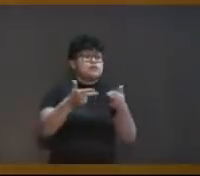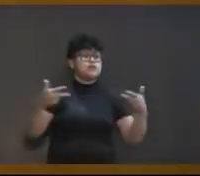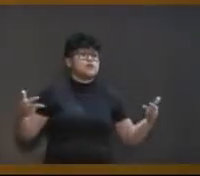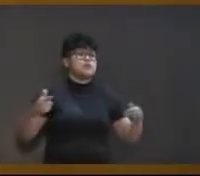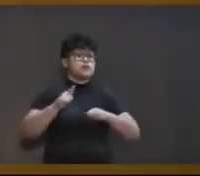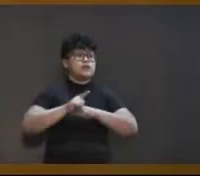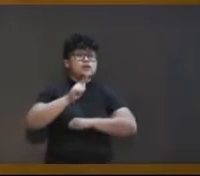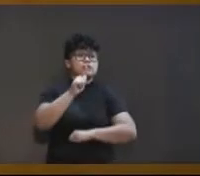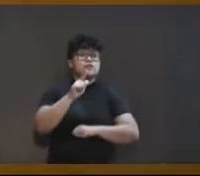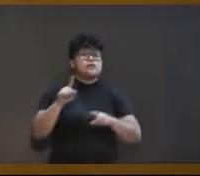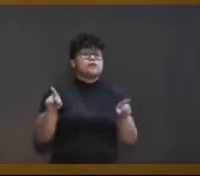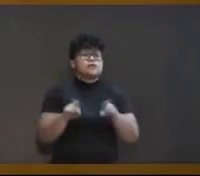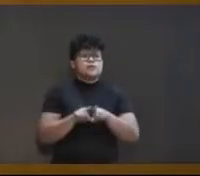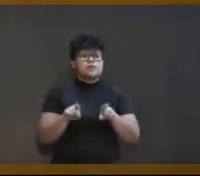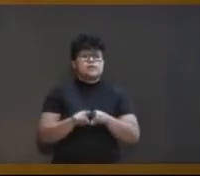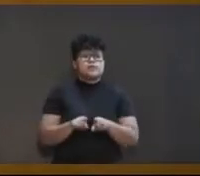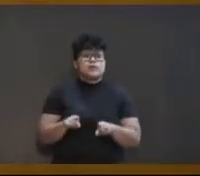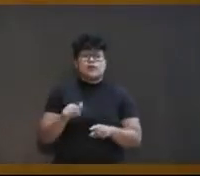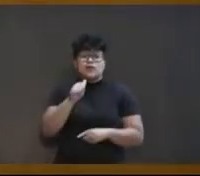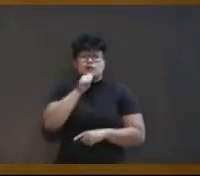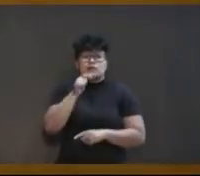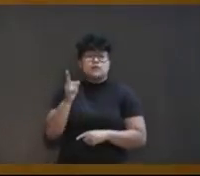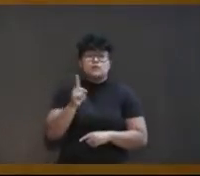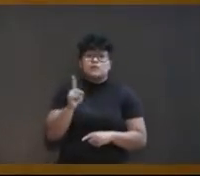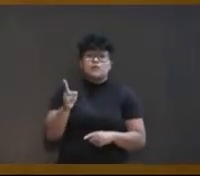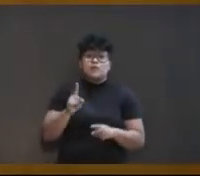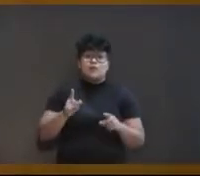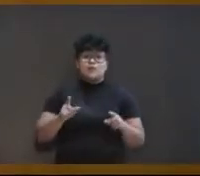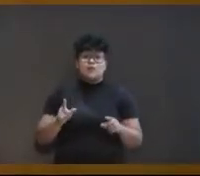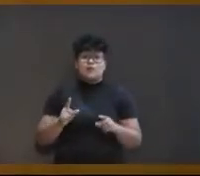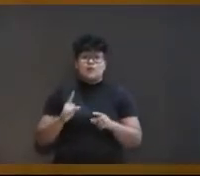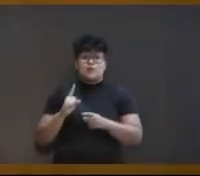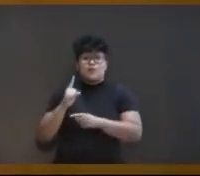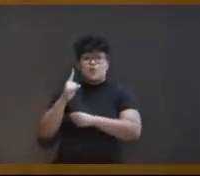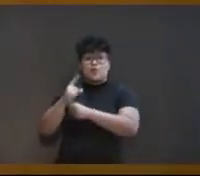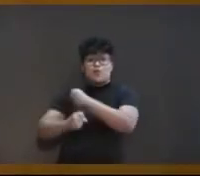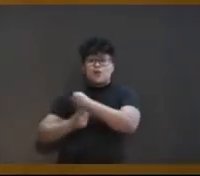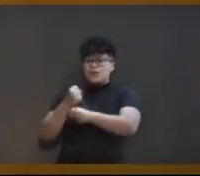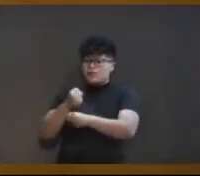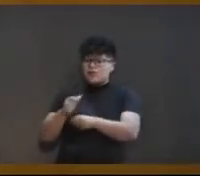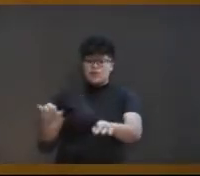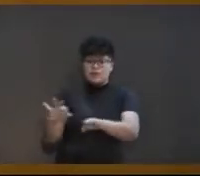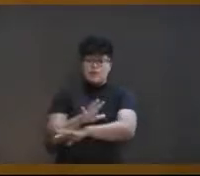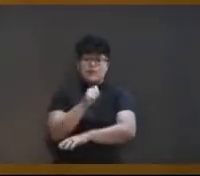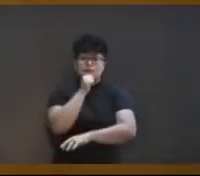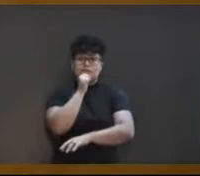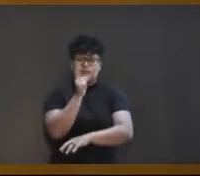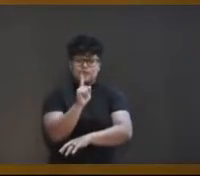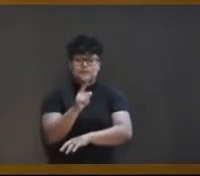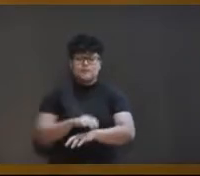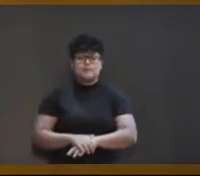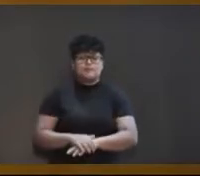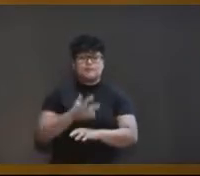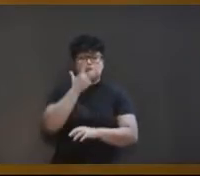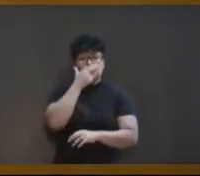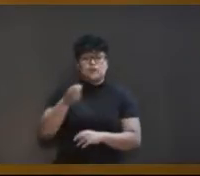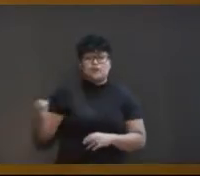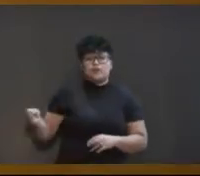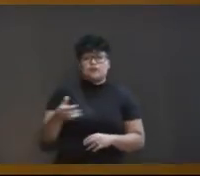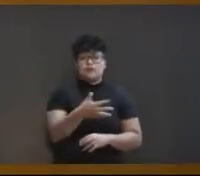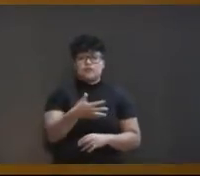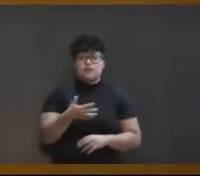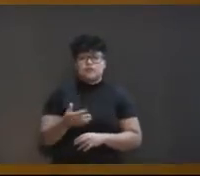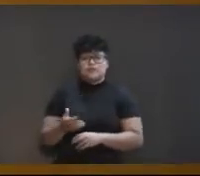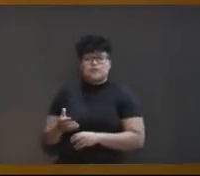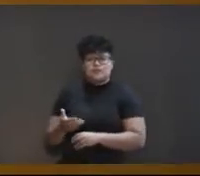muitos alunos que ainda não concluíram o primeiro ano de matemática Talvez seja novidade é o que foi apresentado aqui